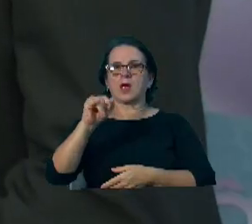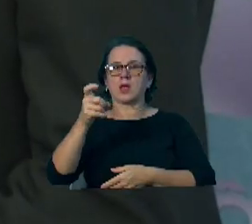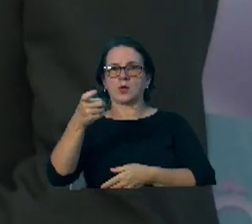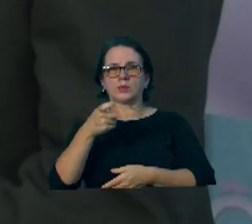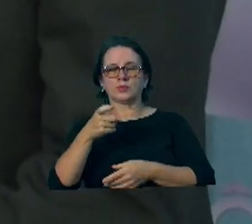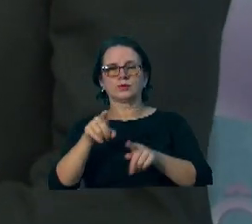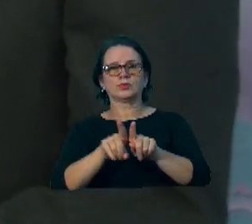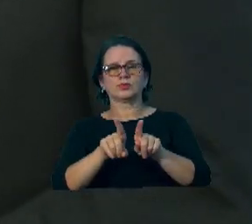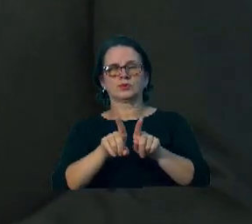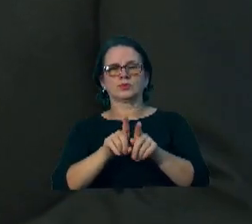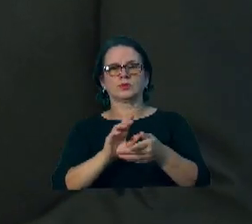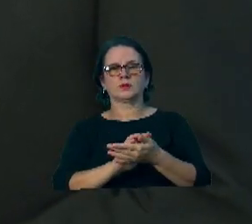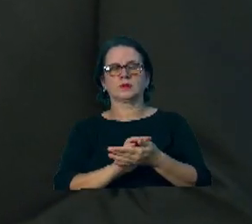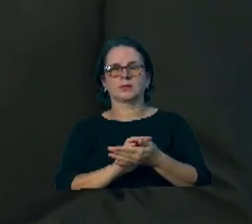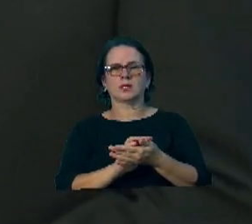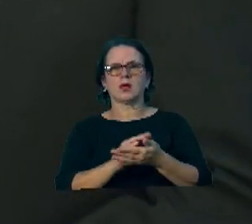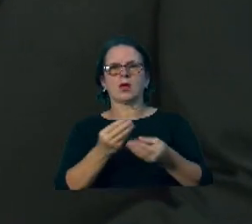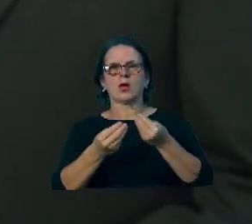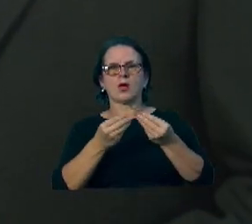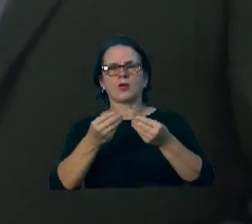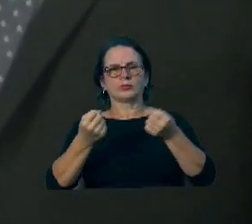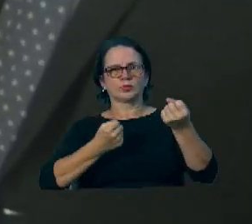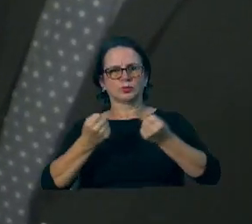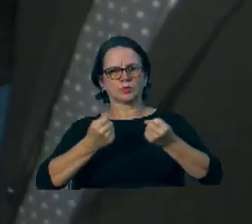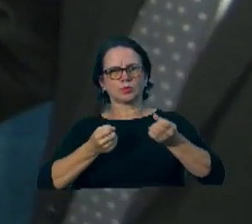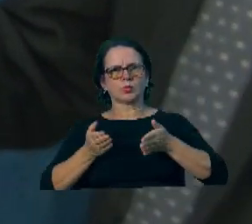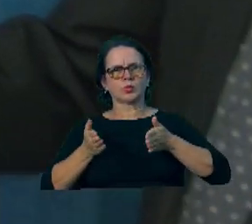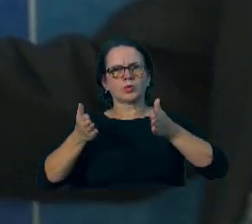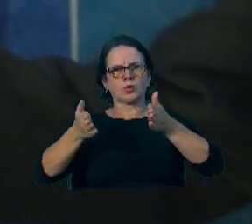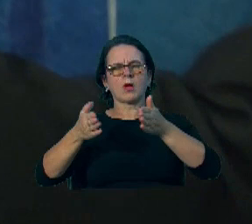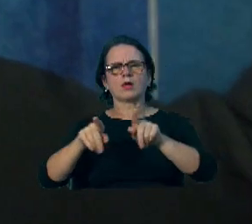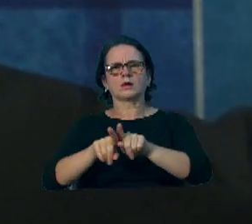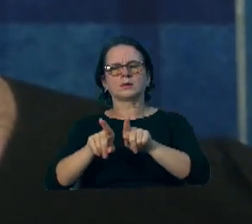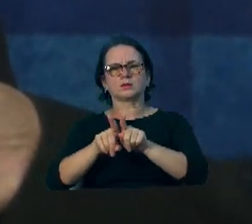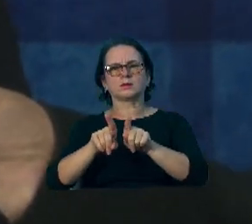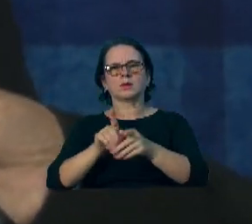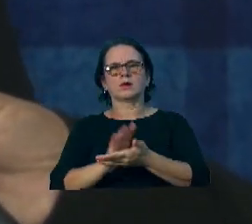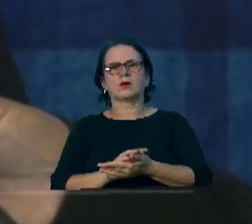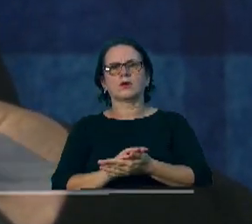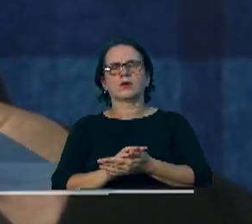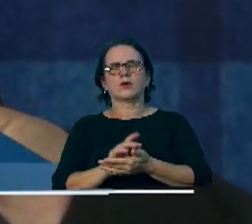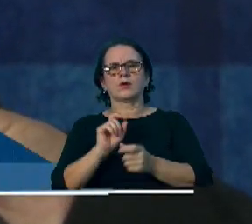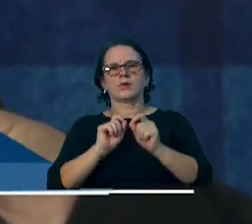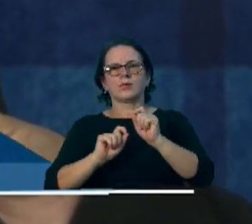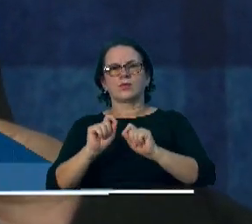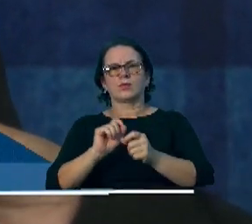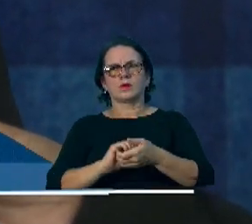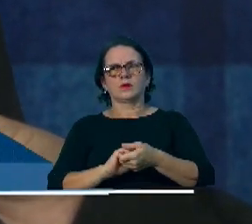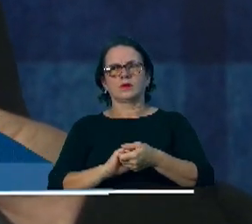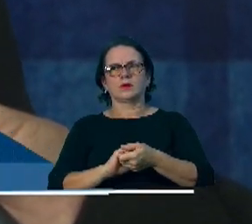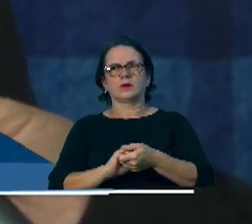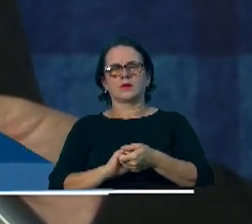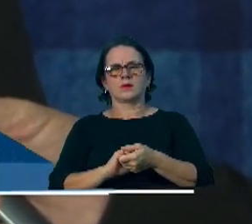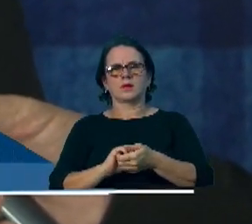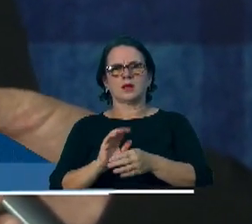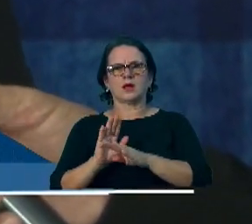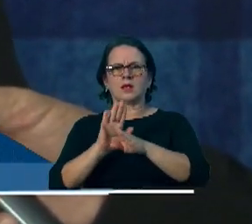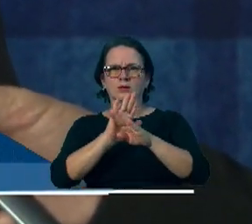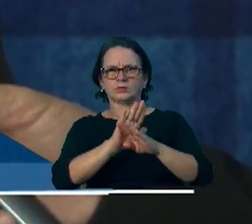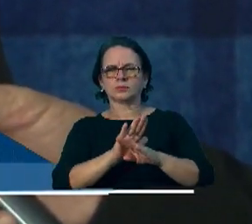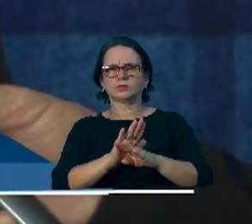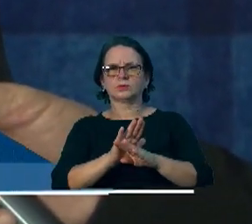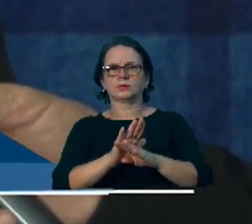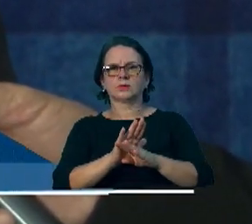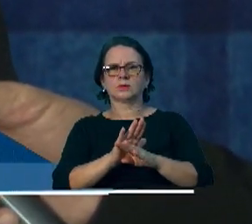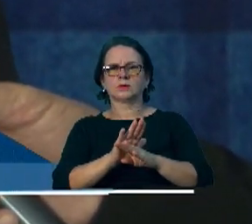móvel como vem a ser isso Vereador sim um raio x aonde seria feito o atendimento